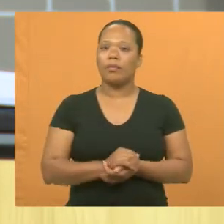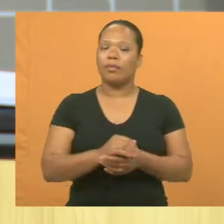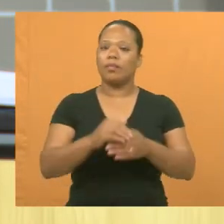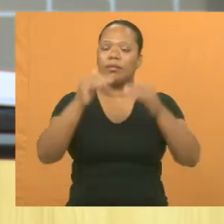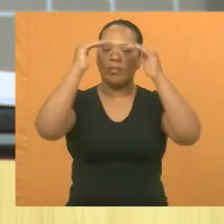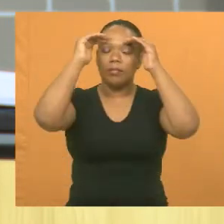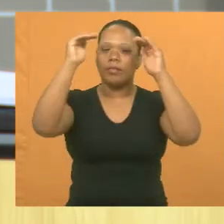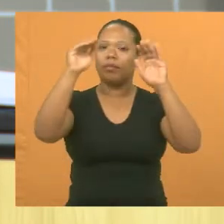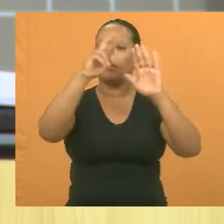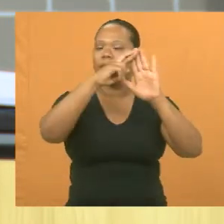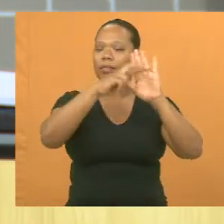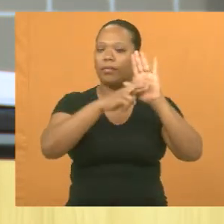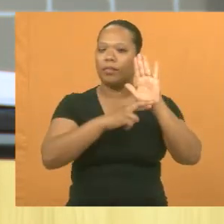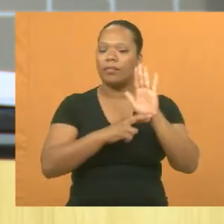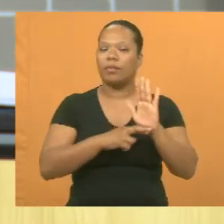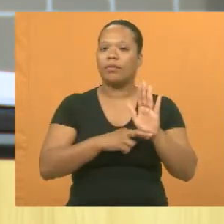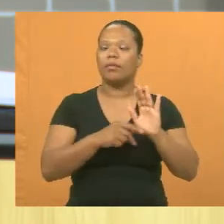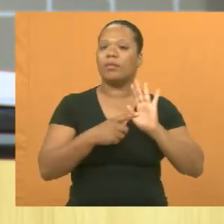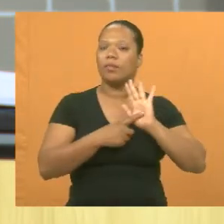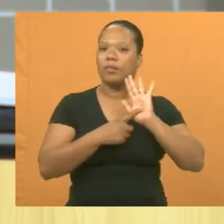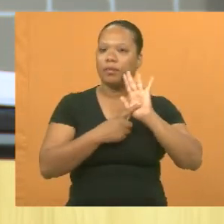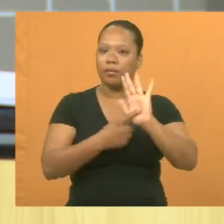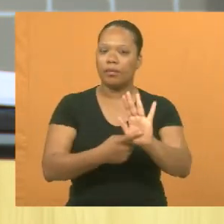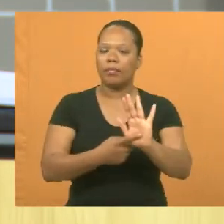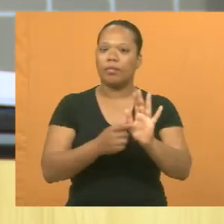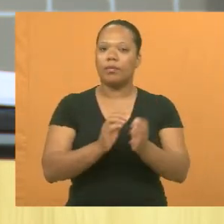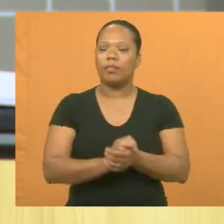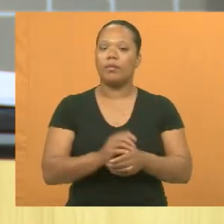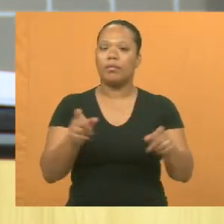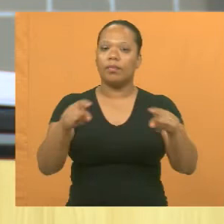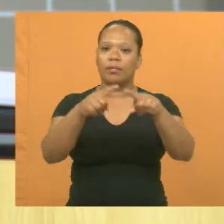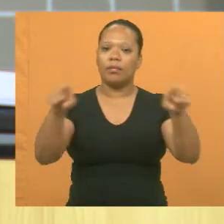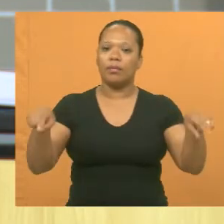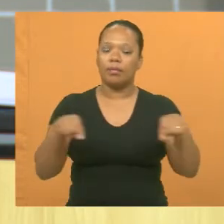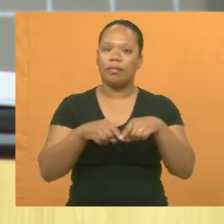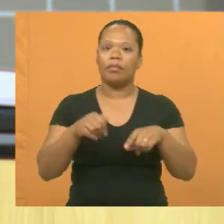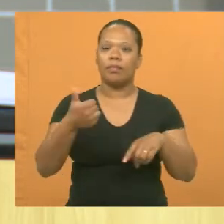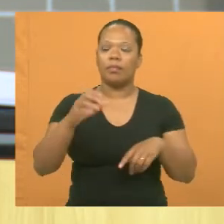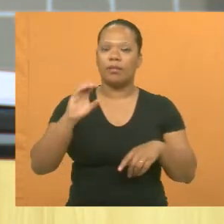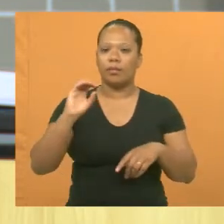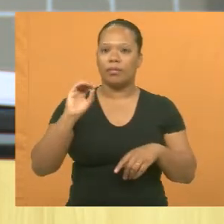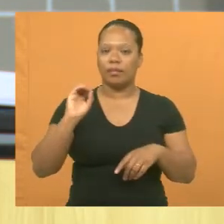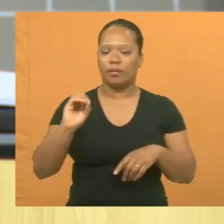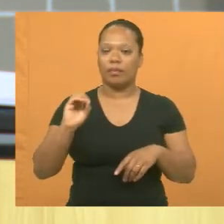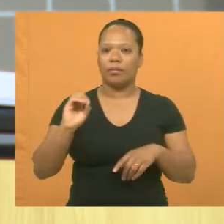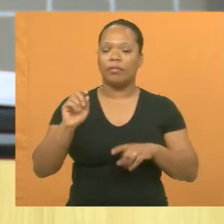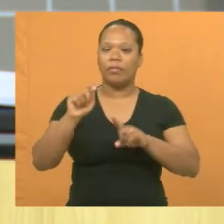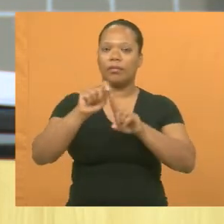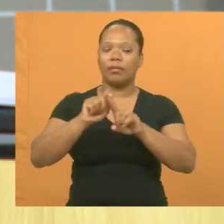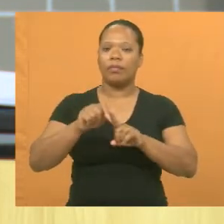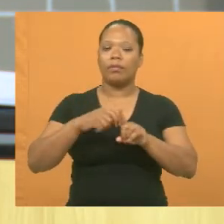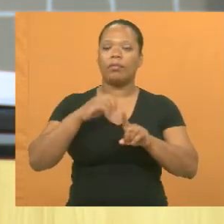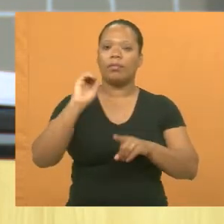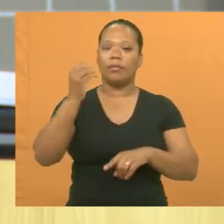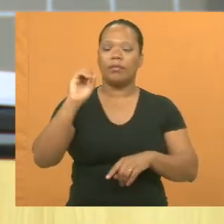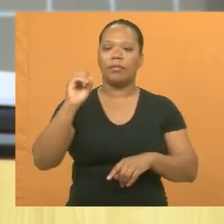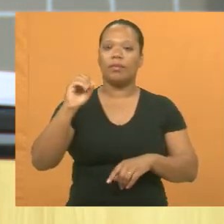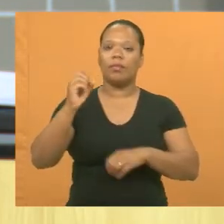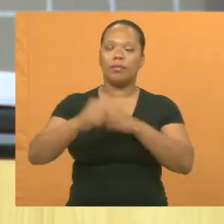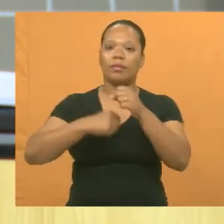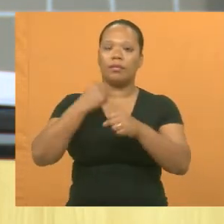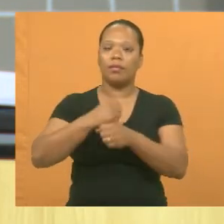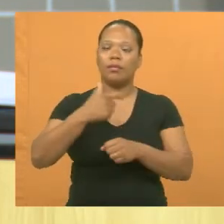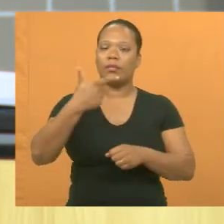habituais para a divulgação da presente manifestação. Sala das Sessões, 10 de outubro de 2018, autoria vereador Valmir do Parque Meia